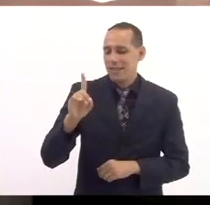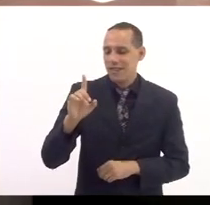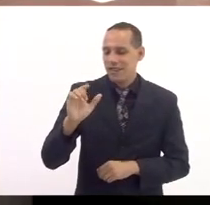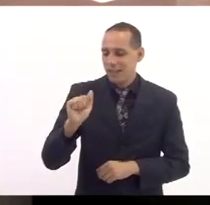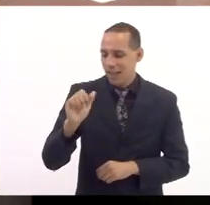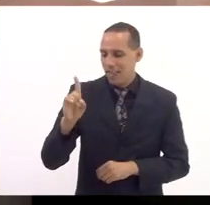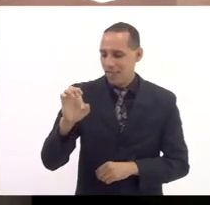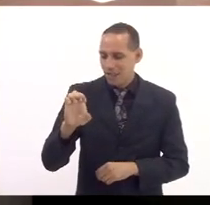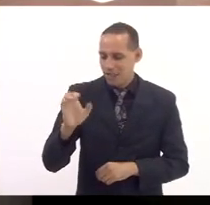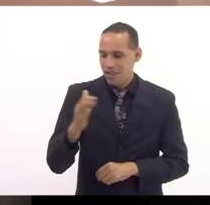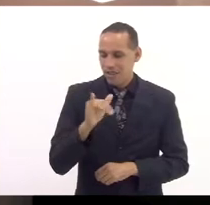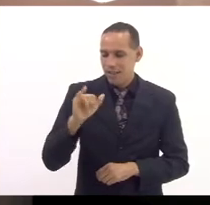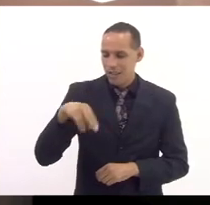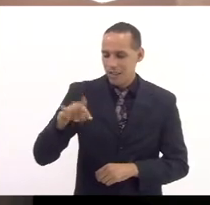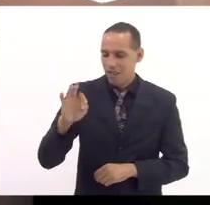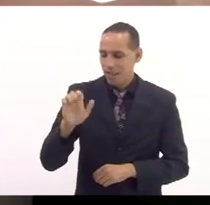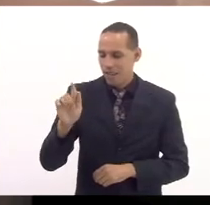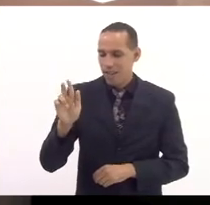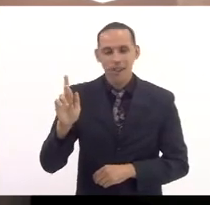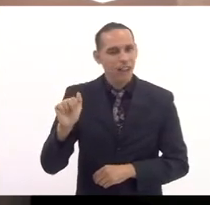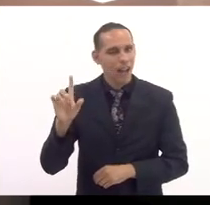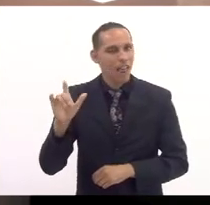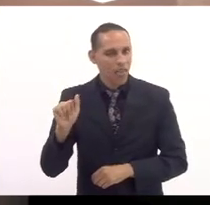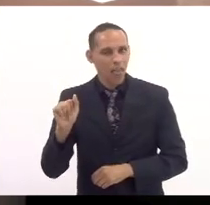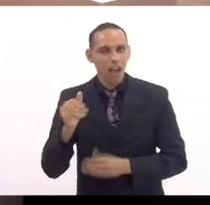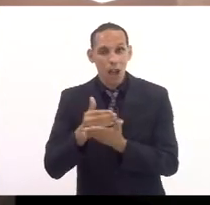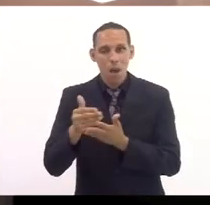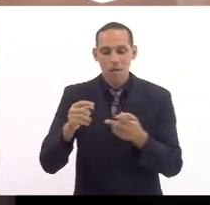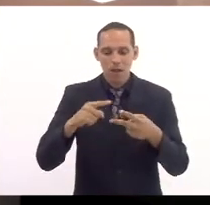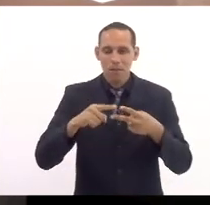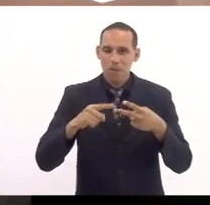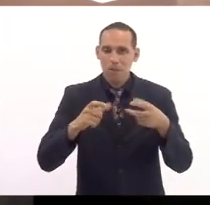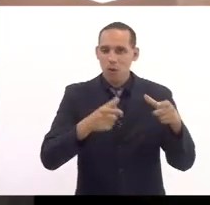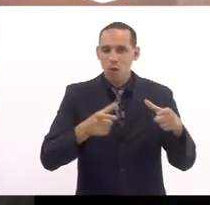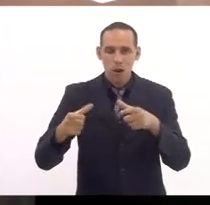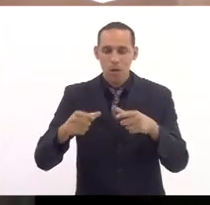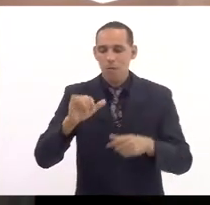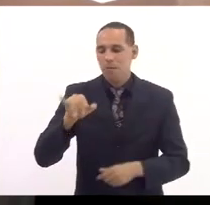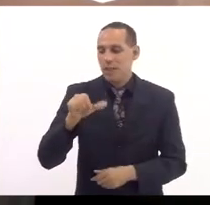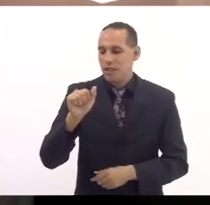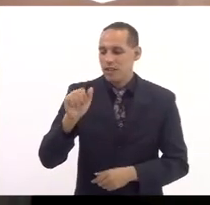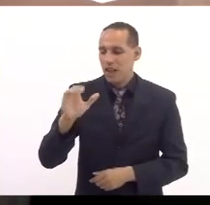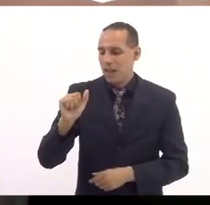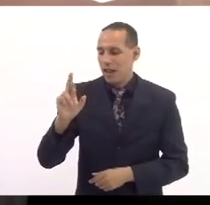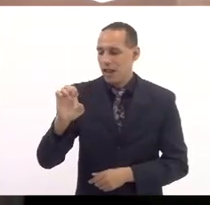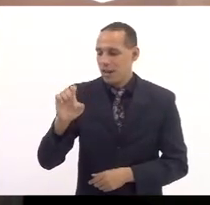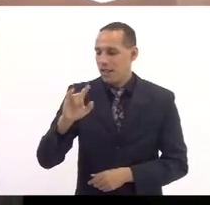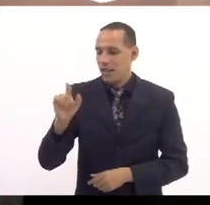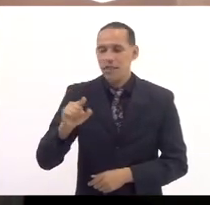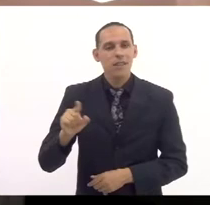Jacarezinho e na Muzema, porque só com a recuperação do território é que a gente vai